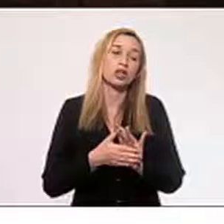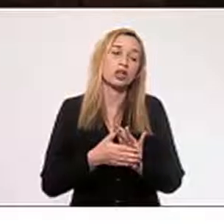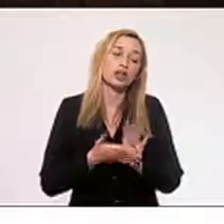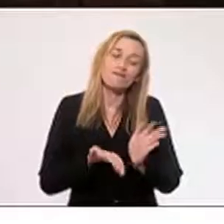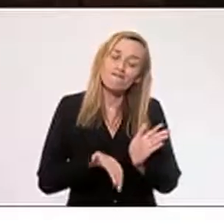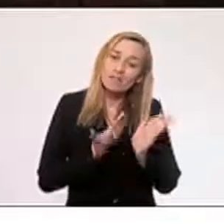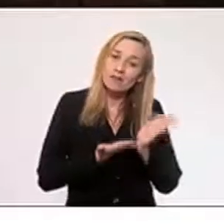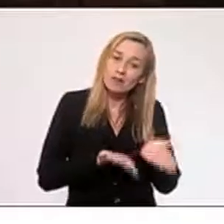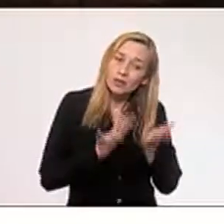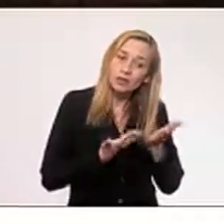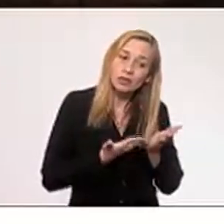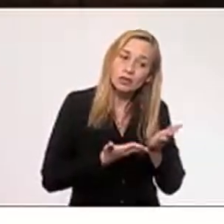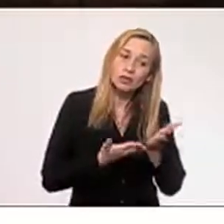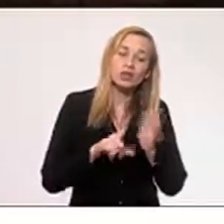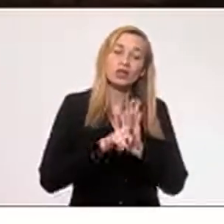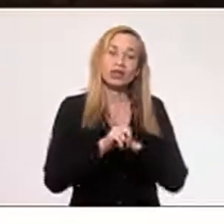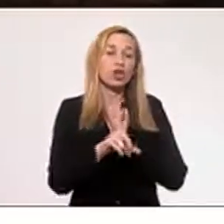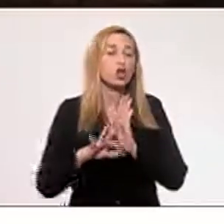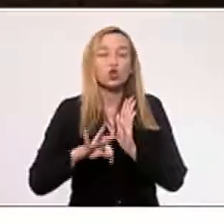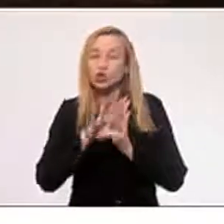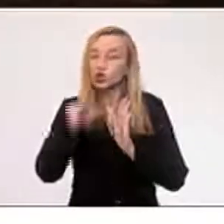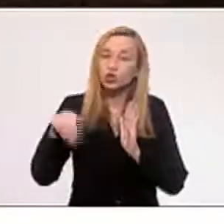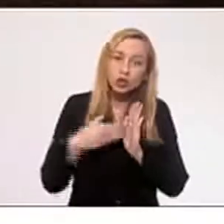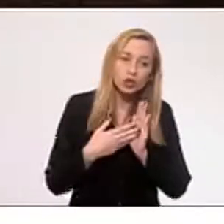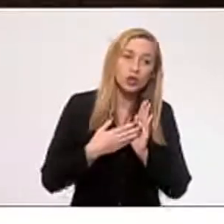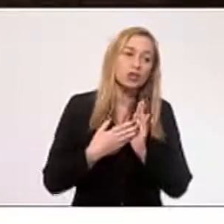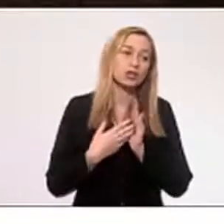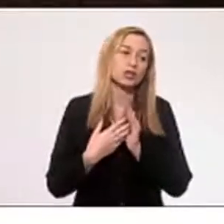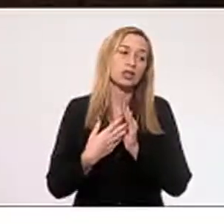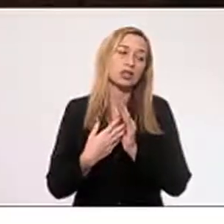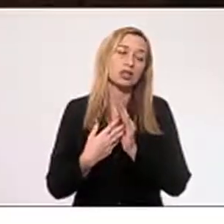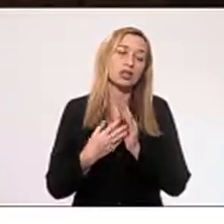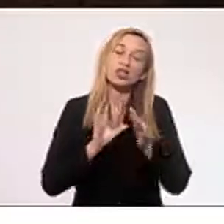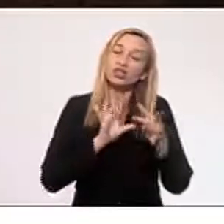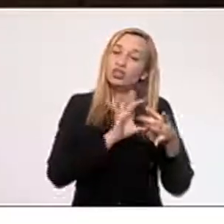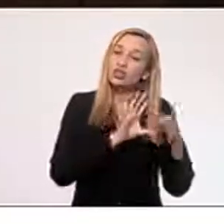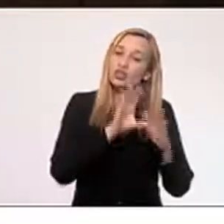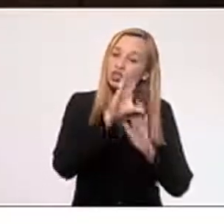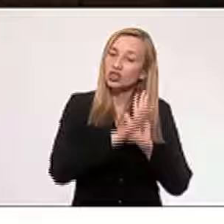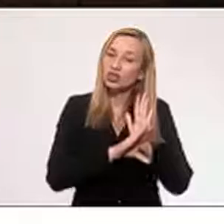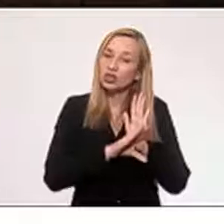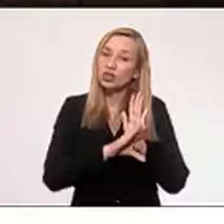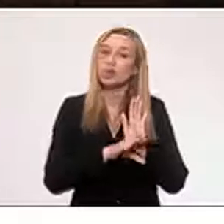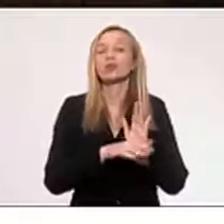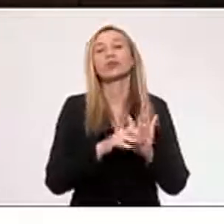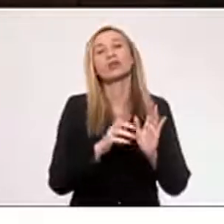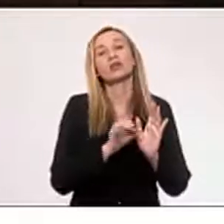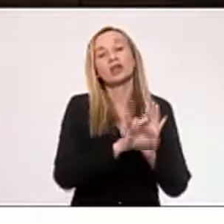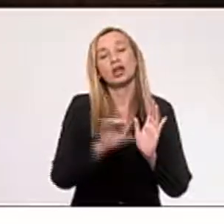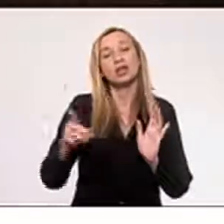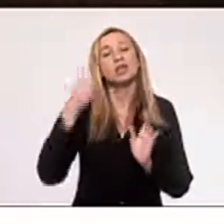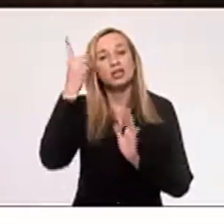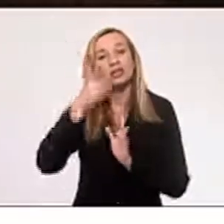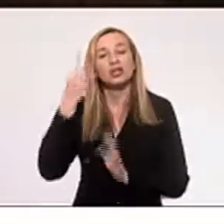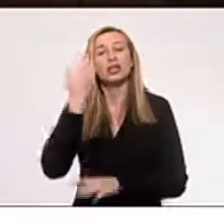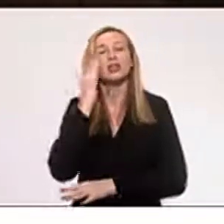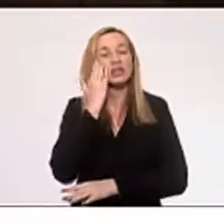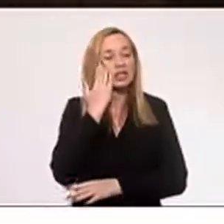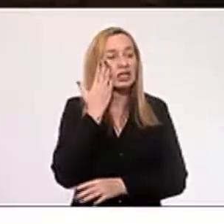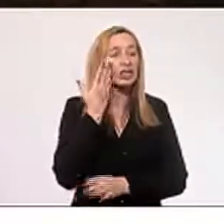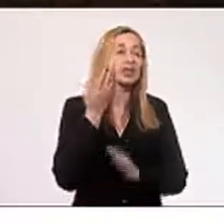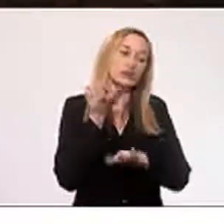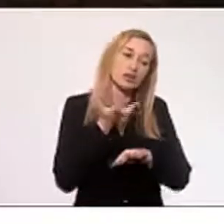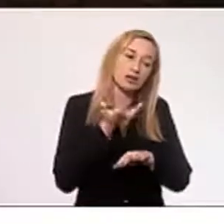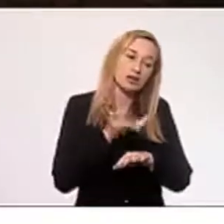iniciativas legislativas são todas elas suscetíveis de emendas pelos parlamentares que entenderem que a matéria